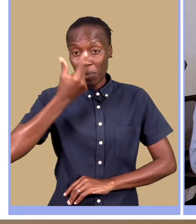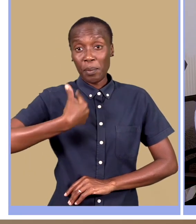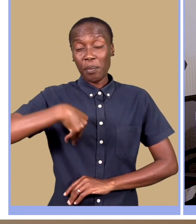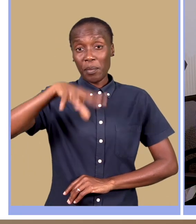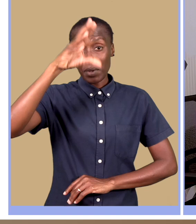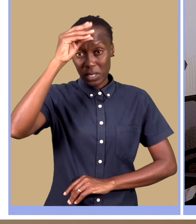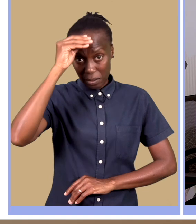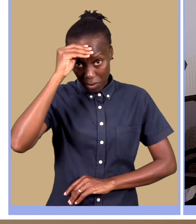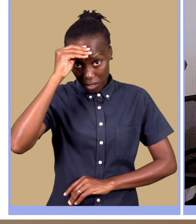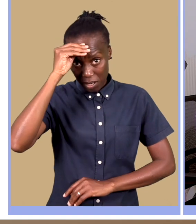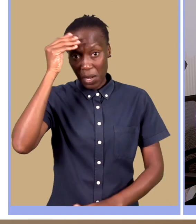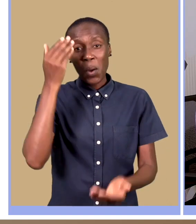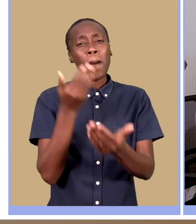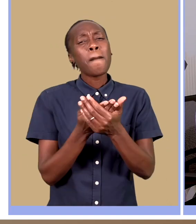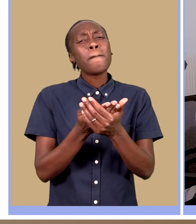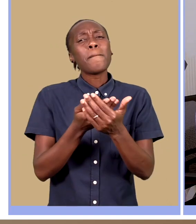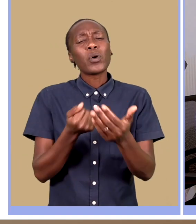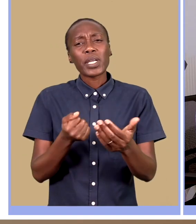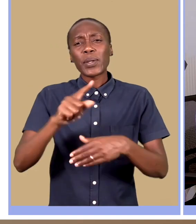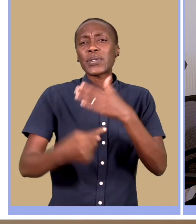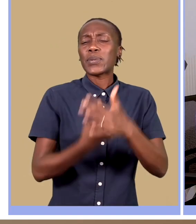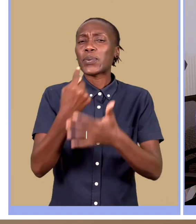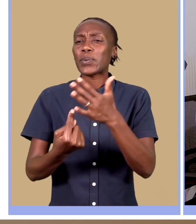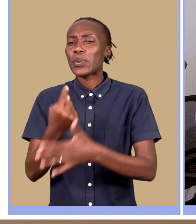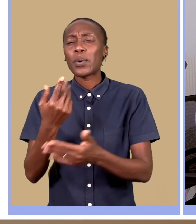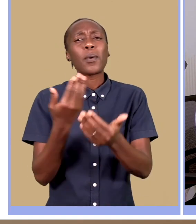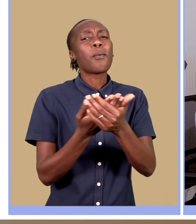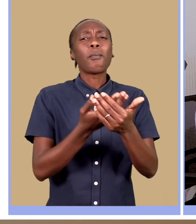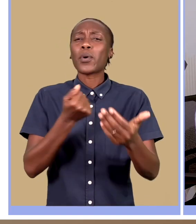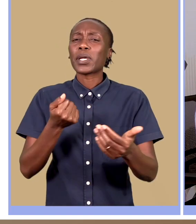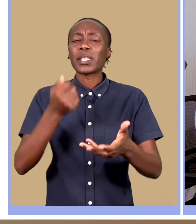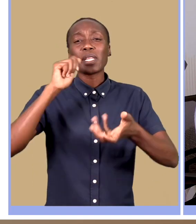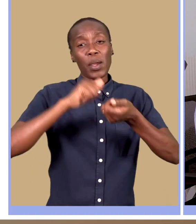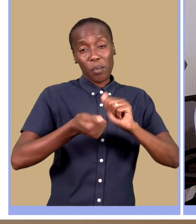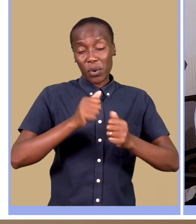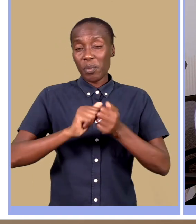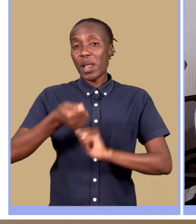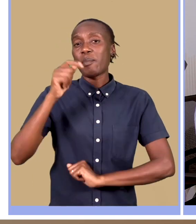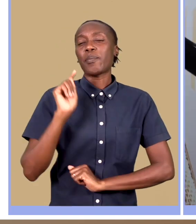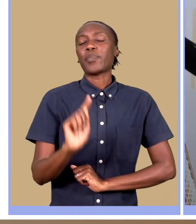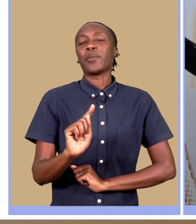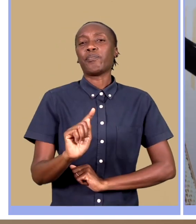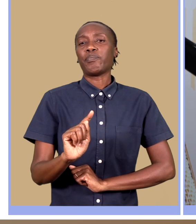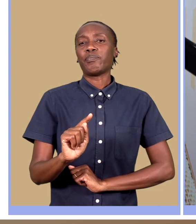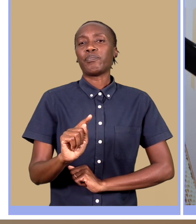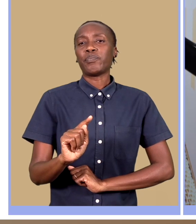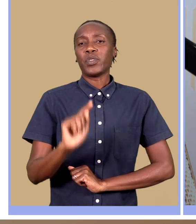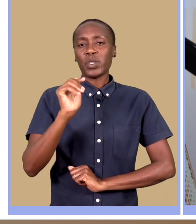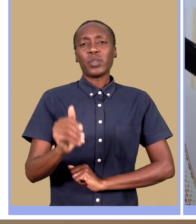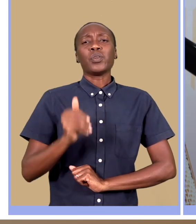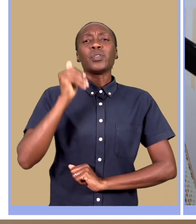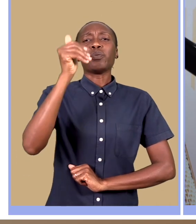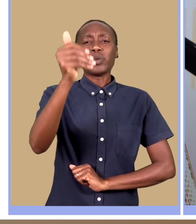culturais, históricas, etc., deste comportamento de risco, porque é um comportamento de risco. E